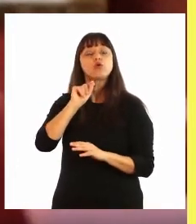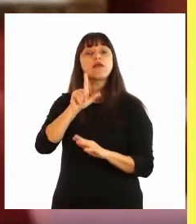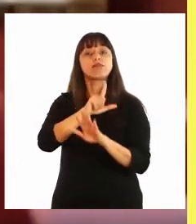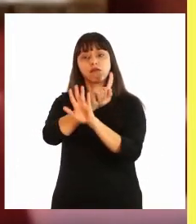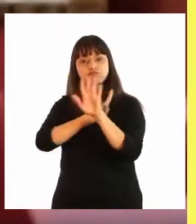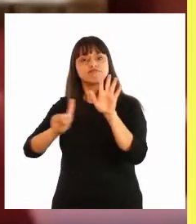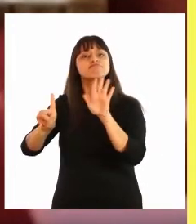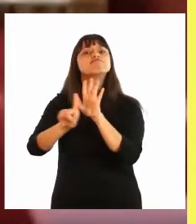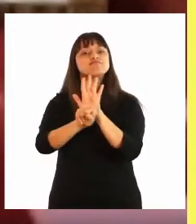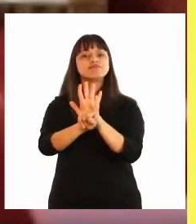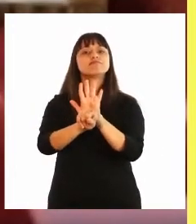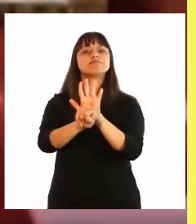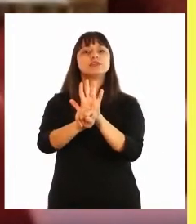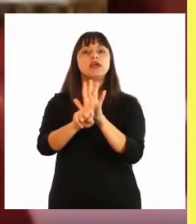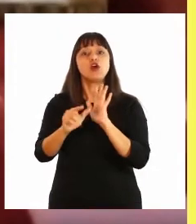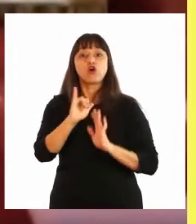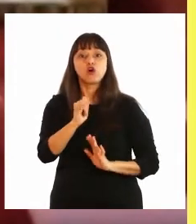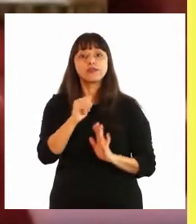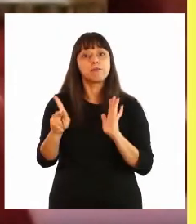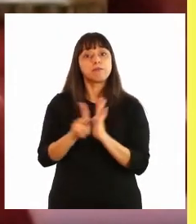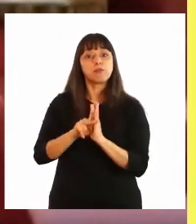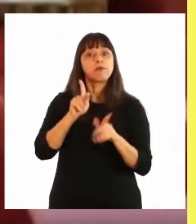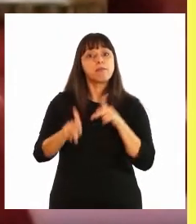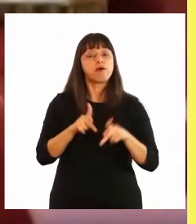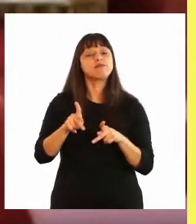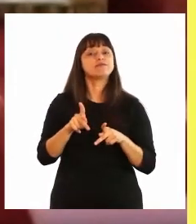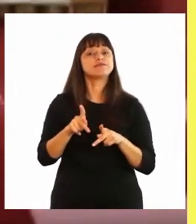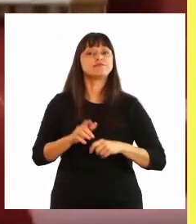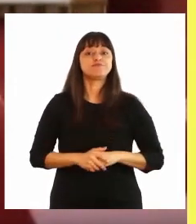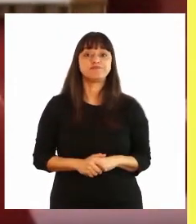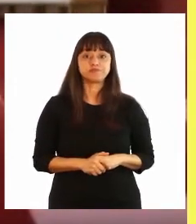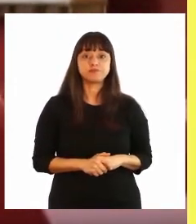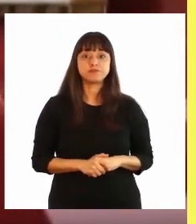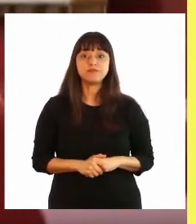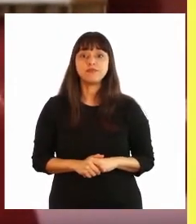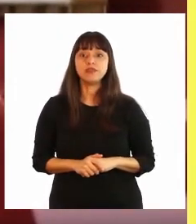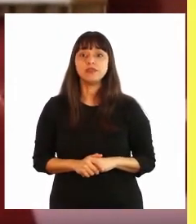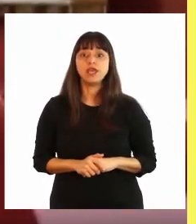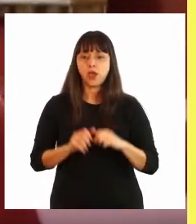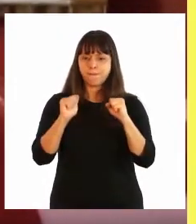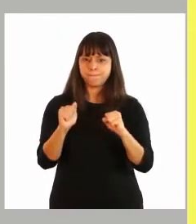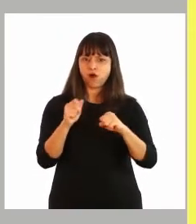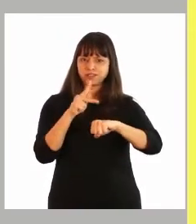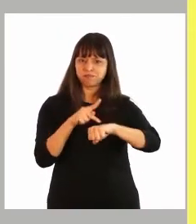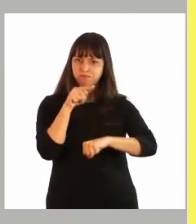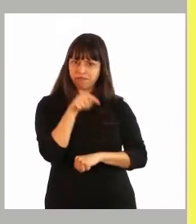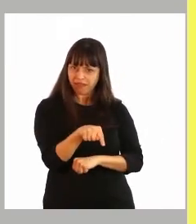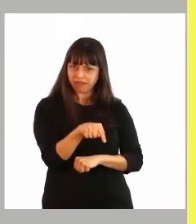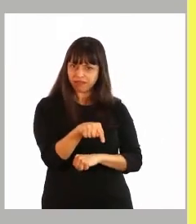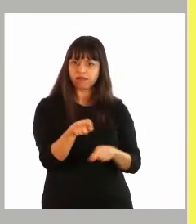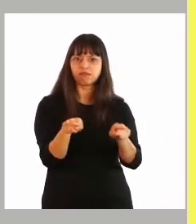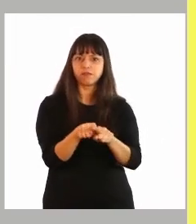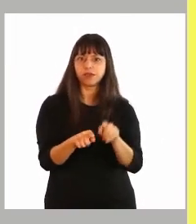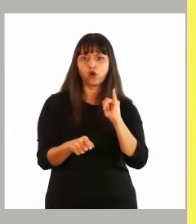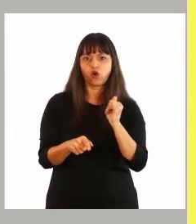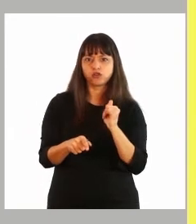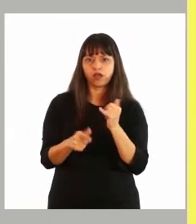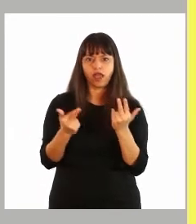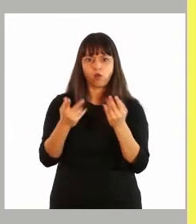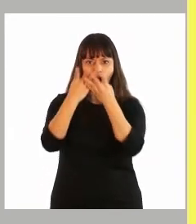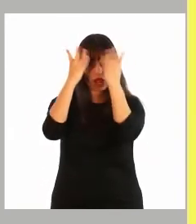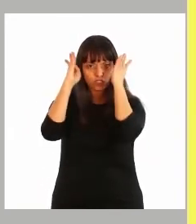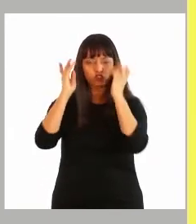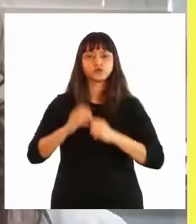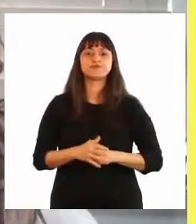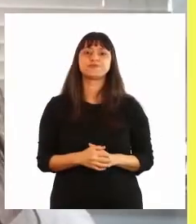de volta, eu pergunto para você isso, né? Pode o Bendegó contar a própria história? Sim,